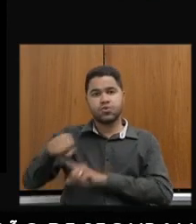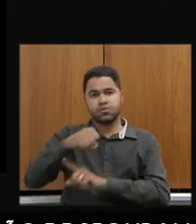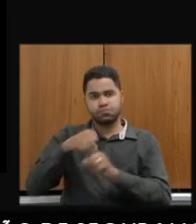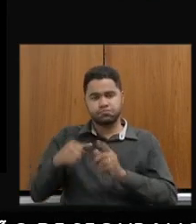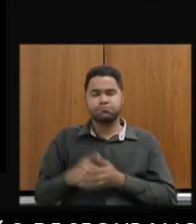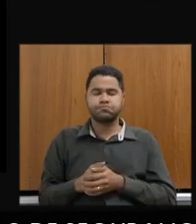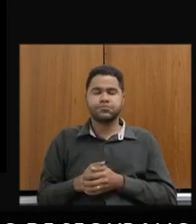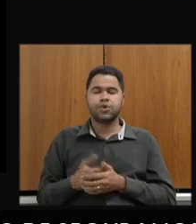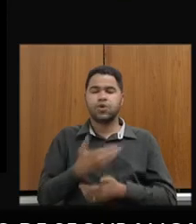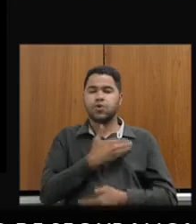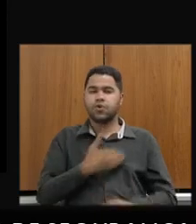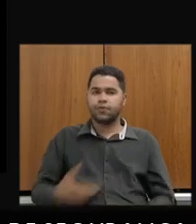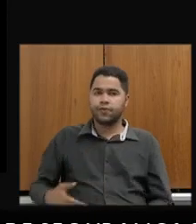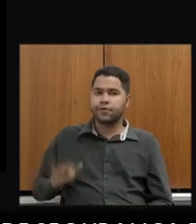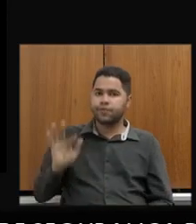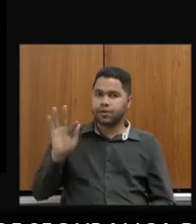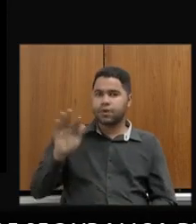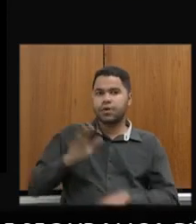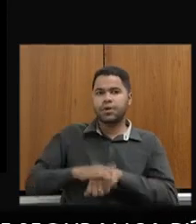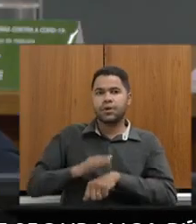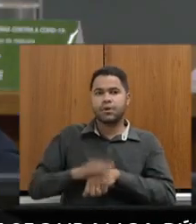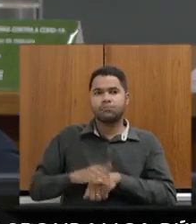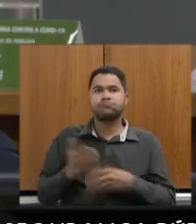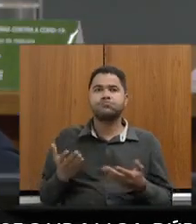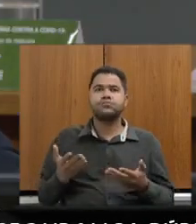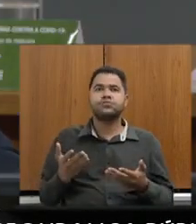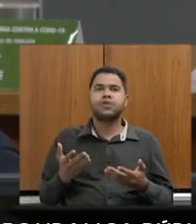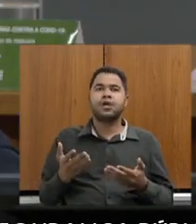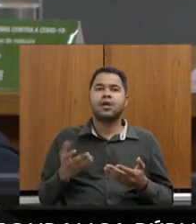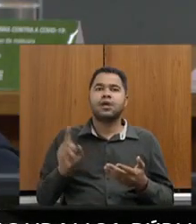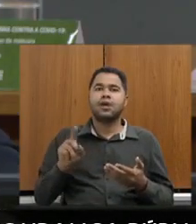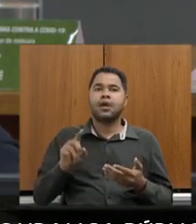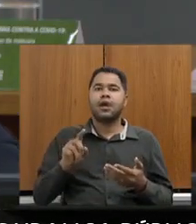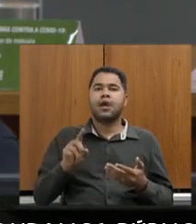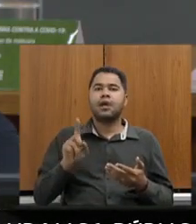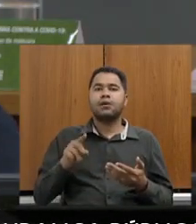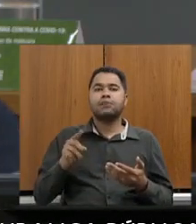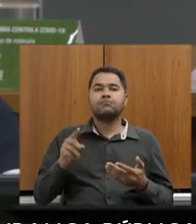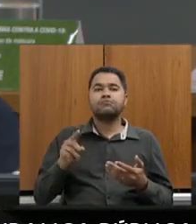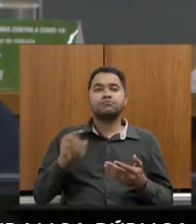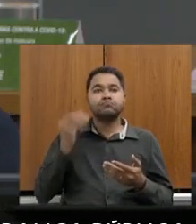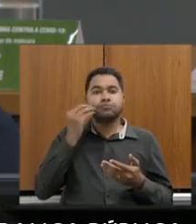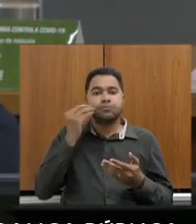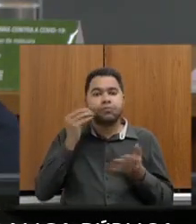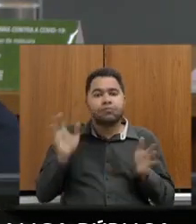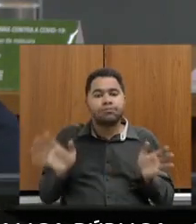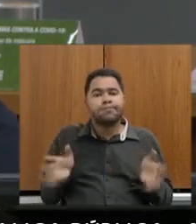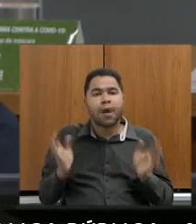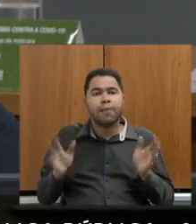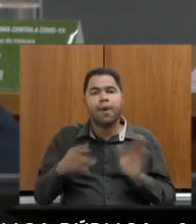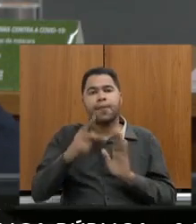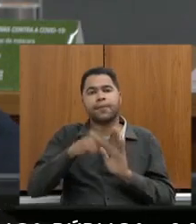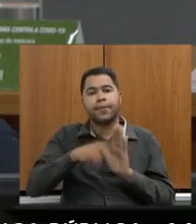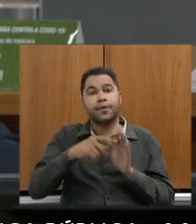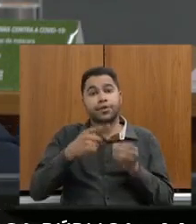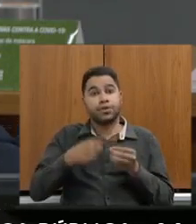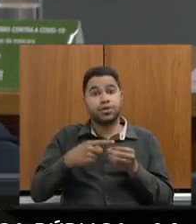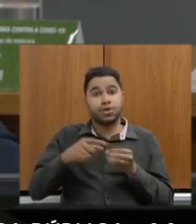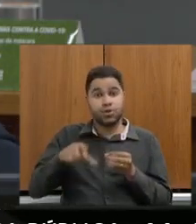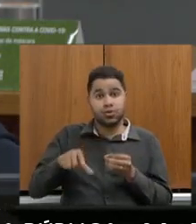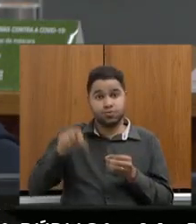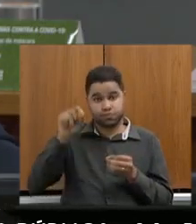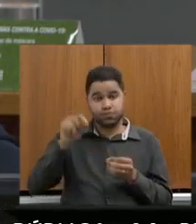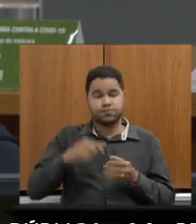é através até a própria um Lopes até das Nações Unidas têm investido nesse projeto aqui é uma das cidades escolhidas